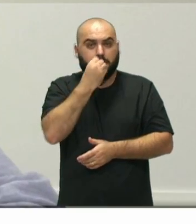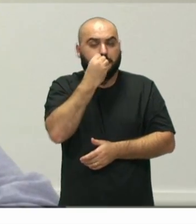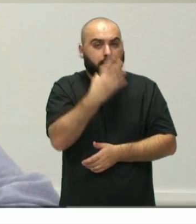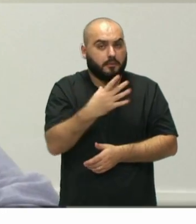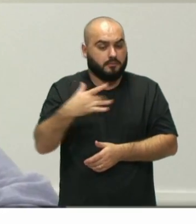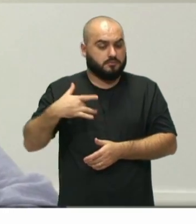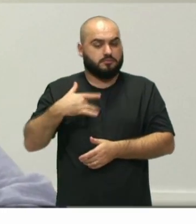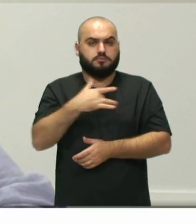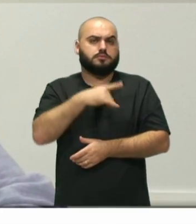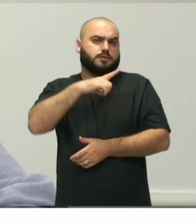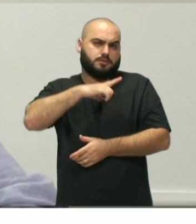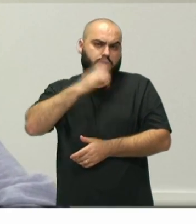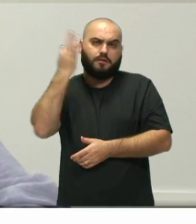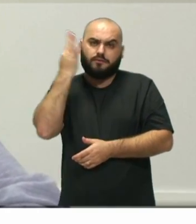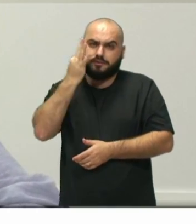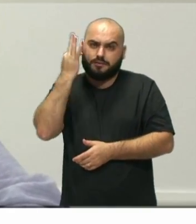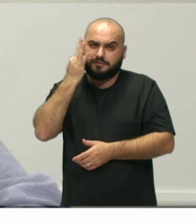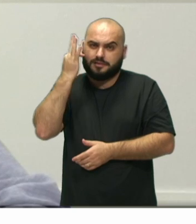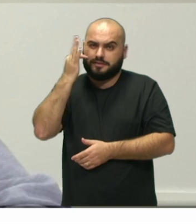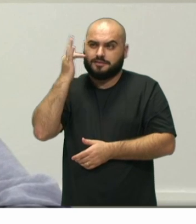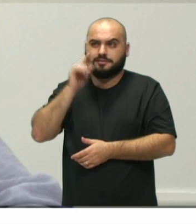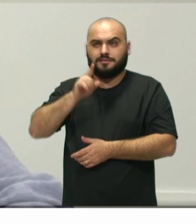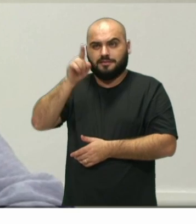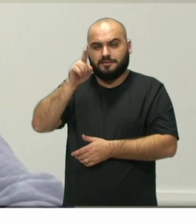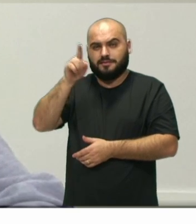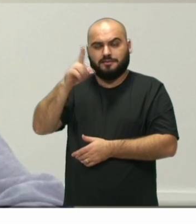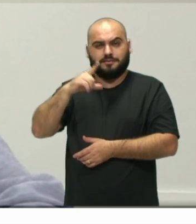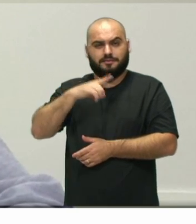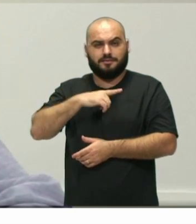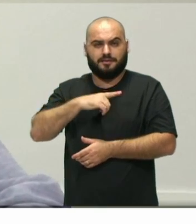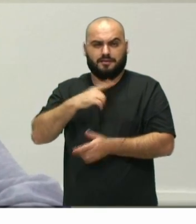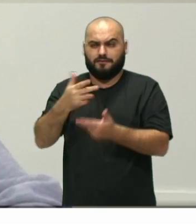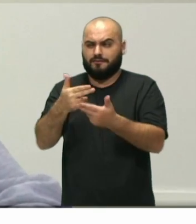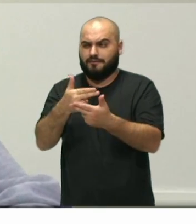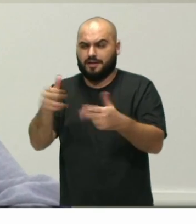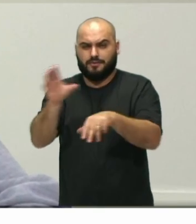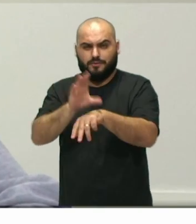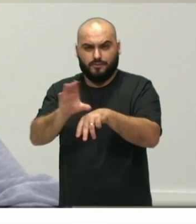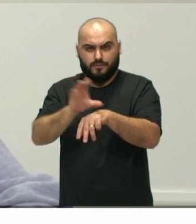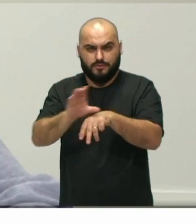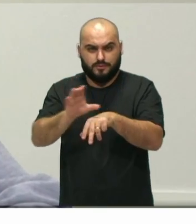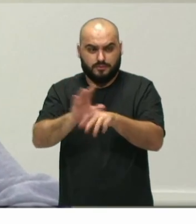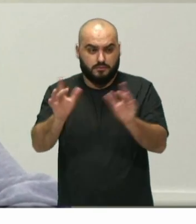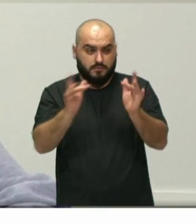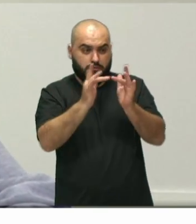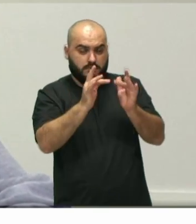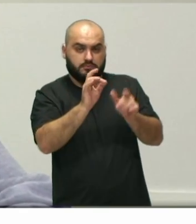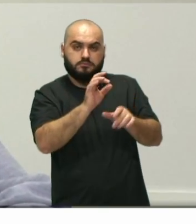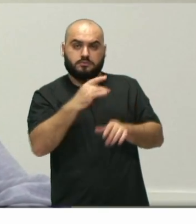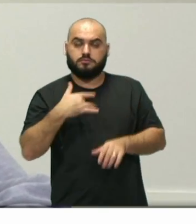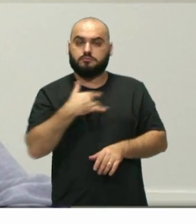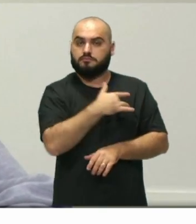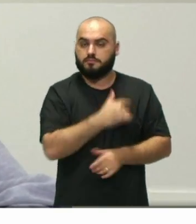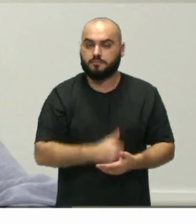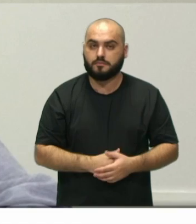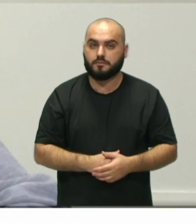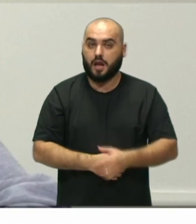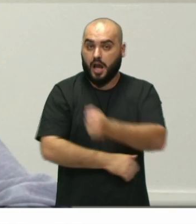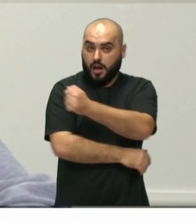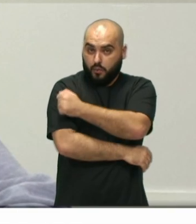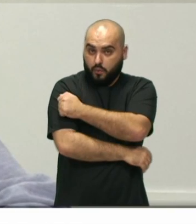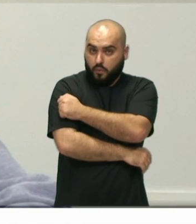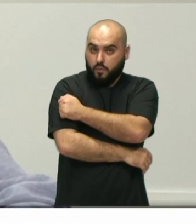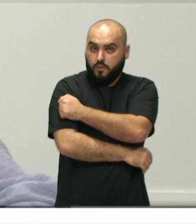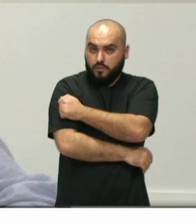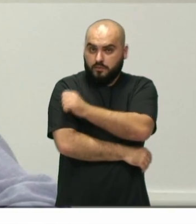pela gente ter uma universidade, né, totalmente com muitos cursos ligados à área da saúde, os acadêmicos sempre tiveram muito espaço